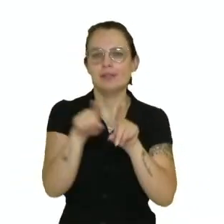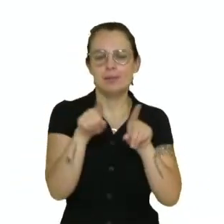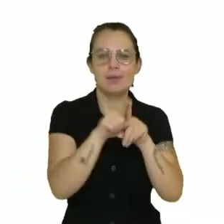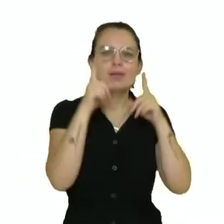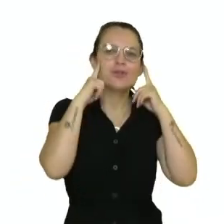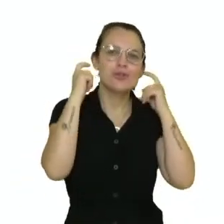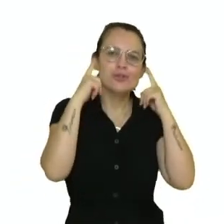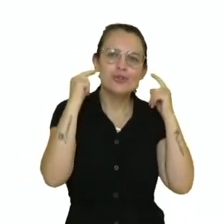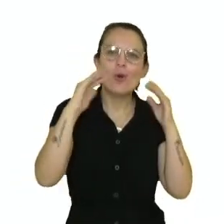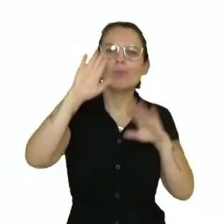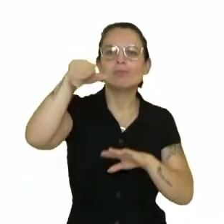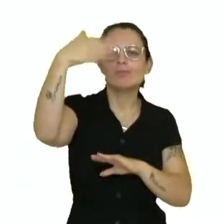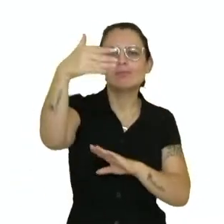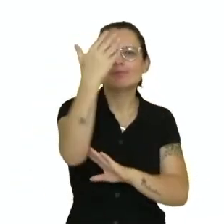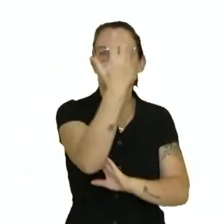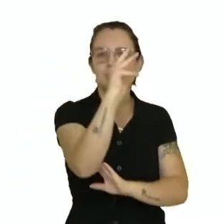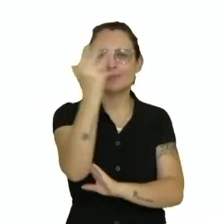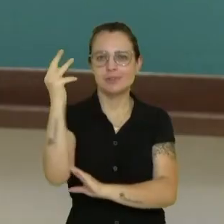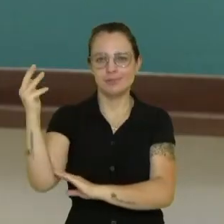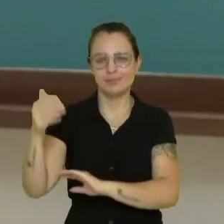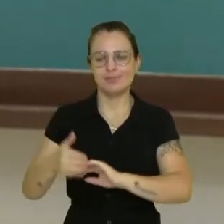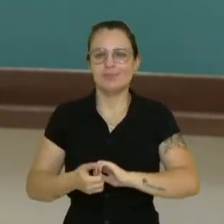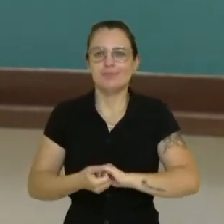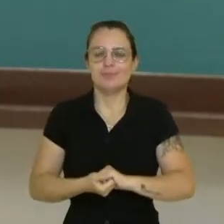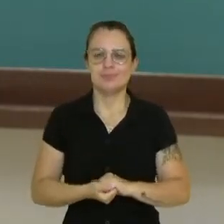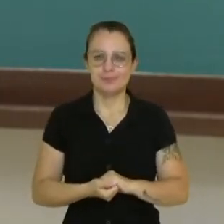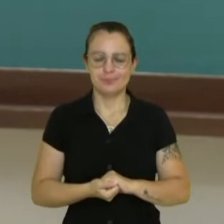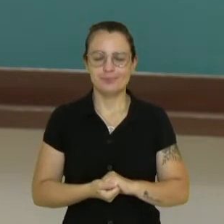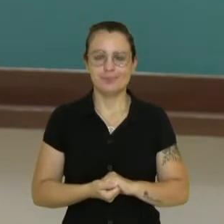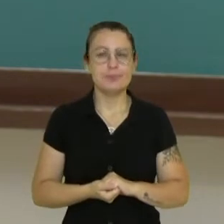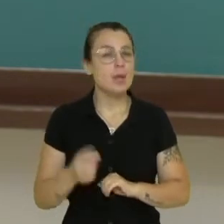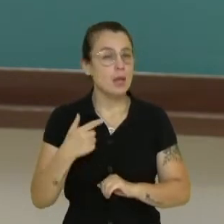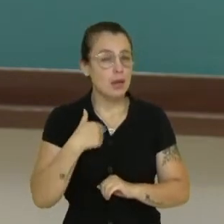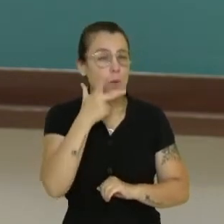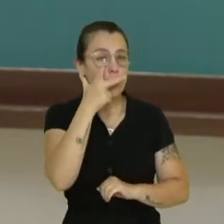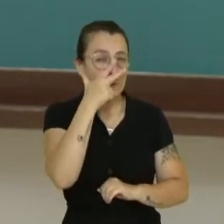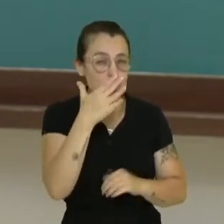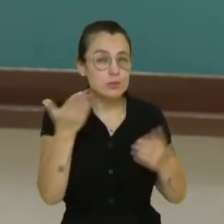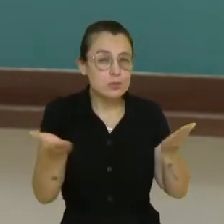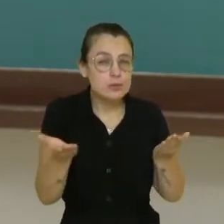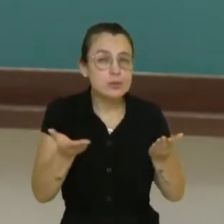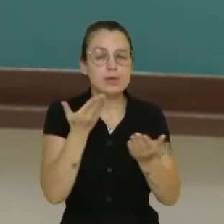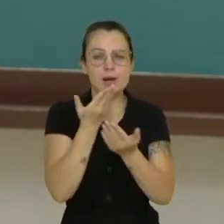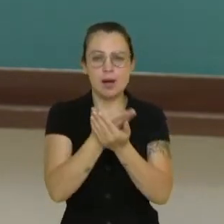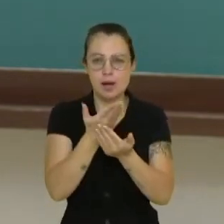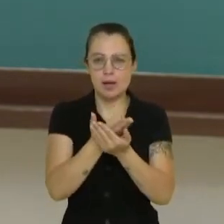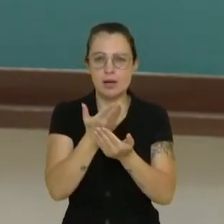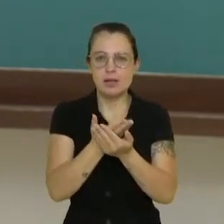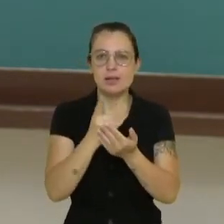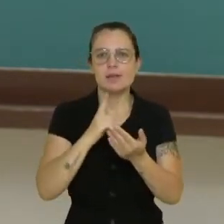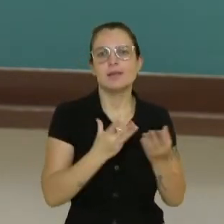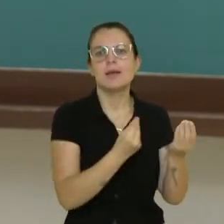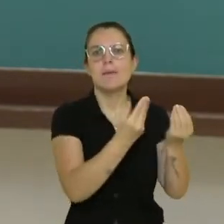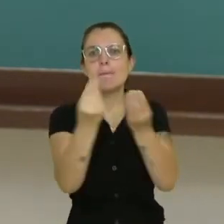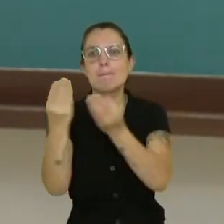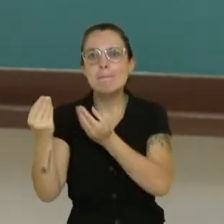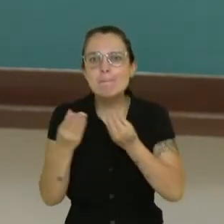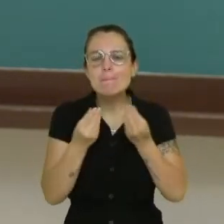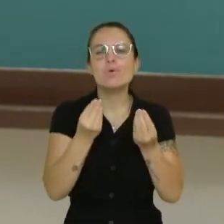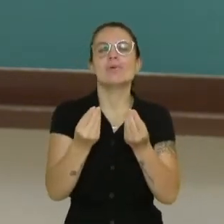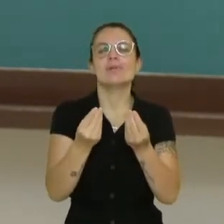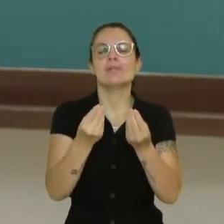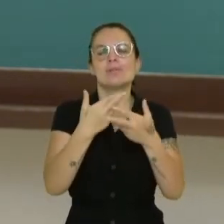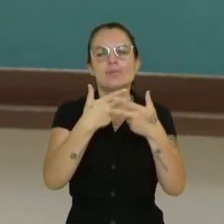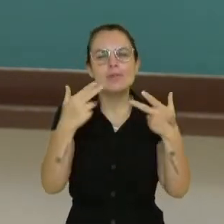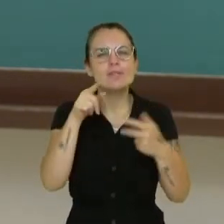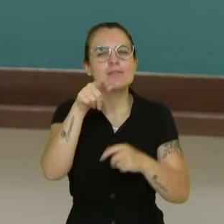que a partir dela eram produzidos. Eu tenho para mim que depois da aula de hoje, muito daquilo que você tinha como